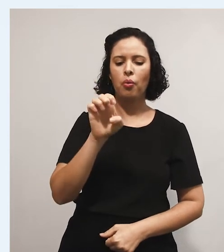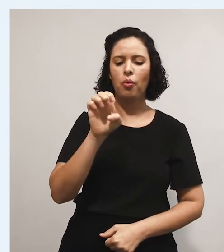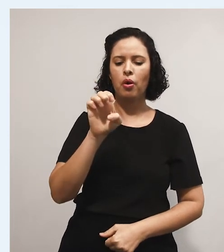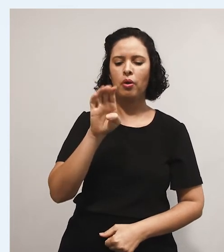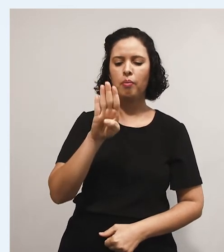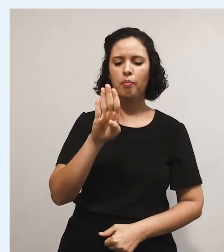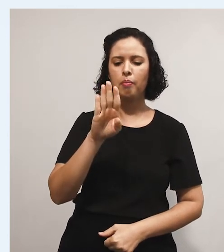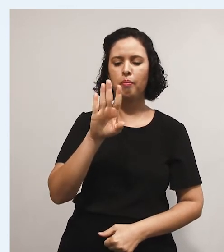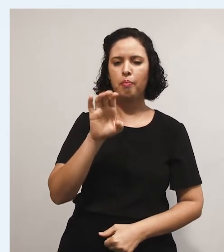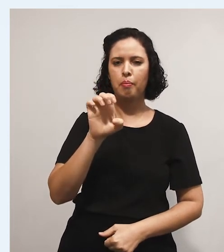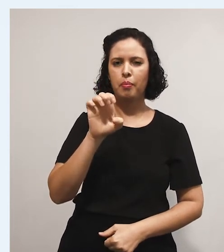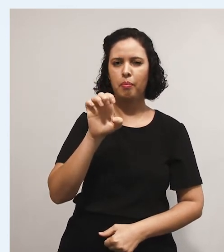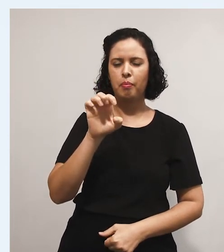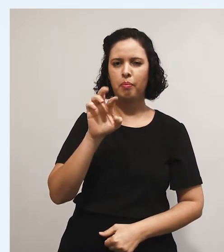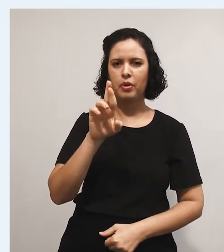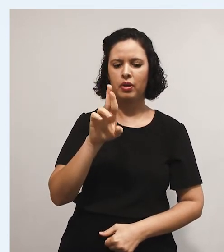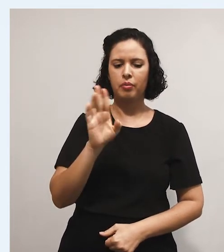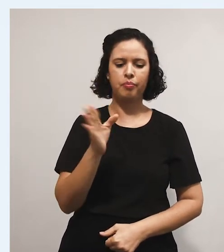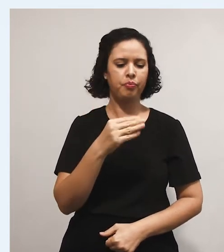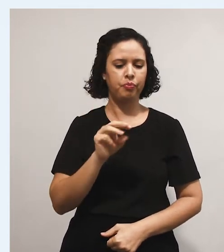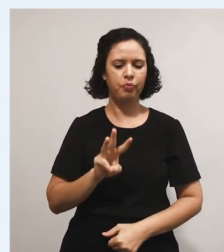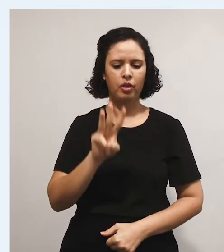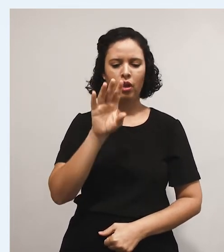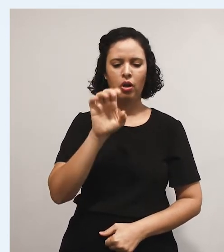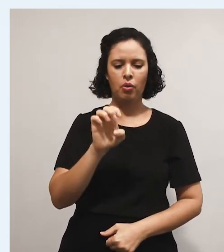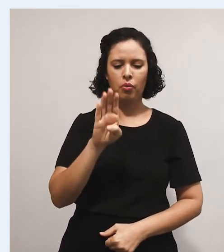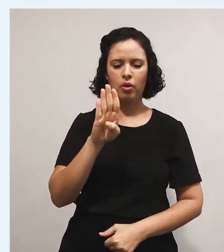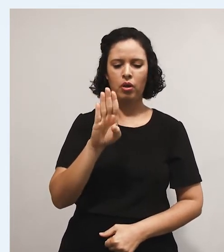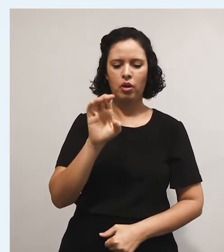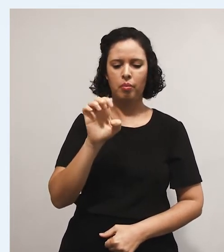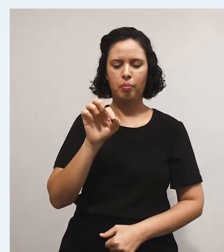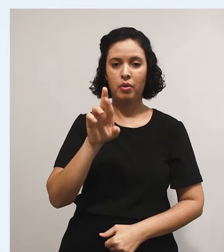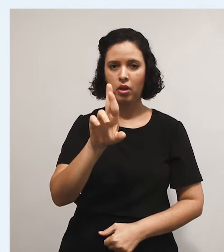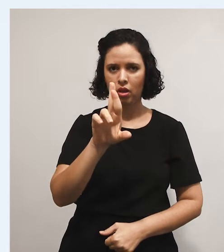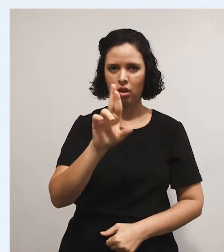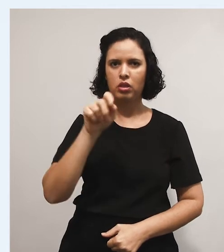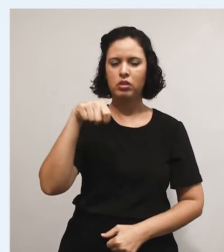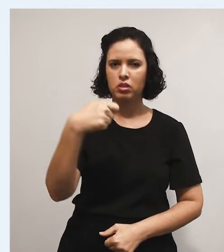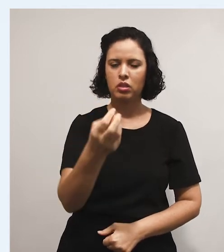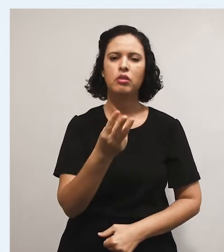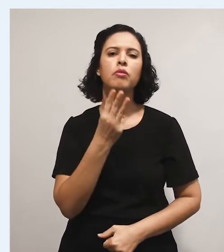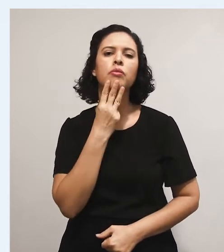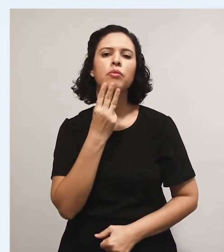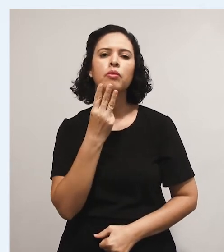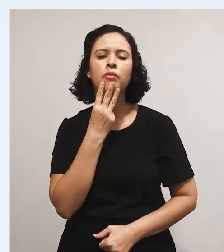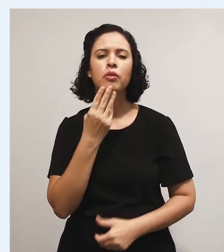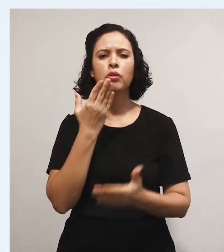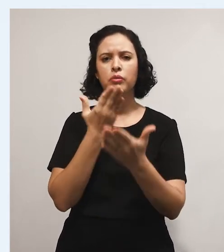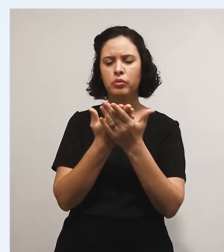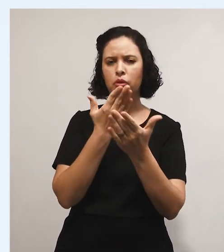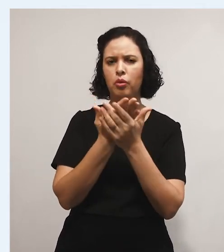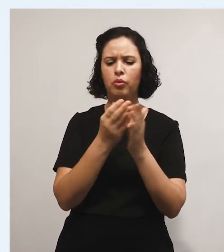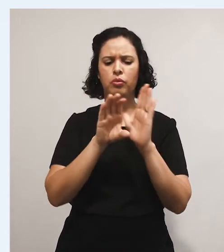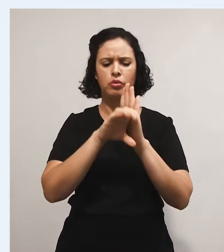trazer aqui o Max Weber. Com Durkheim nós vamos trabalhar os conceitos fundamentais, um pouco da